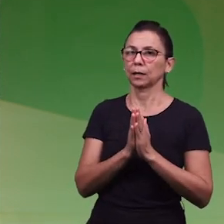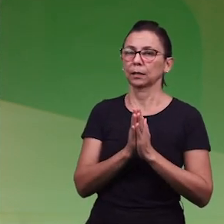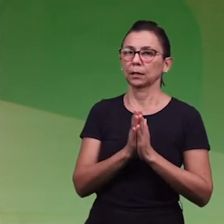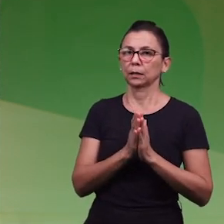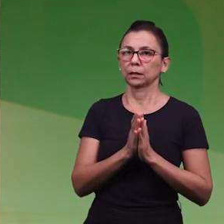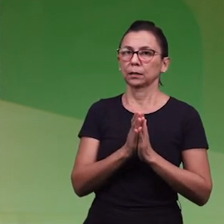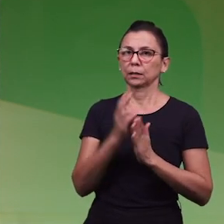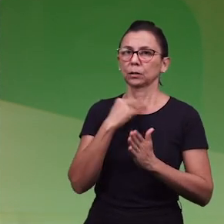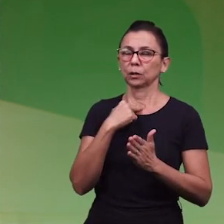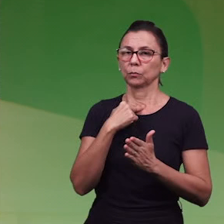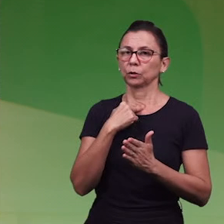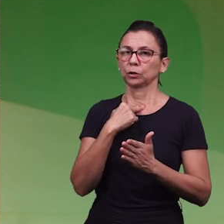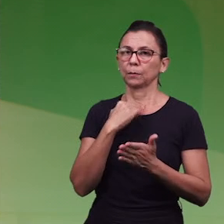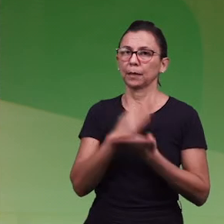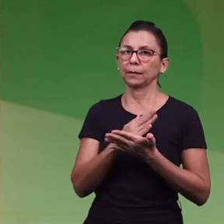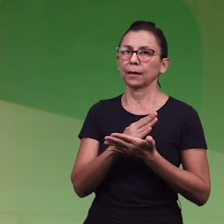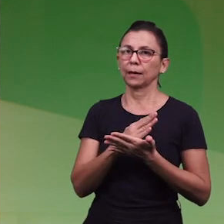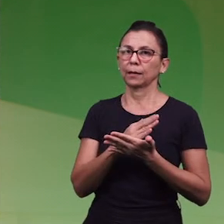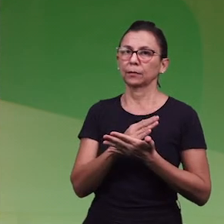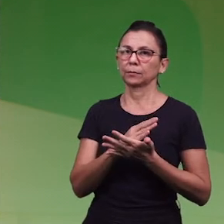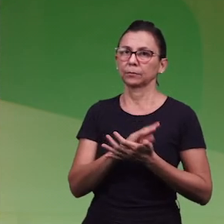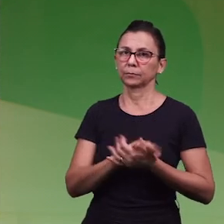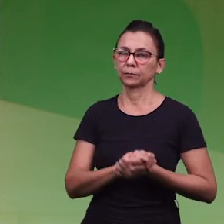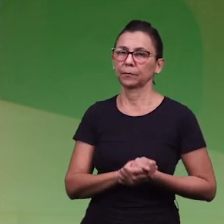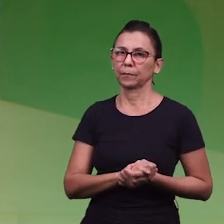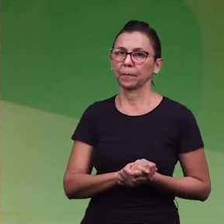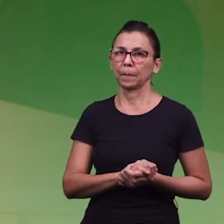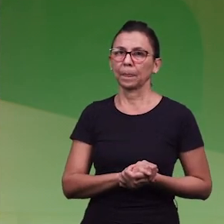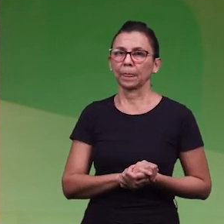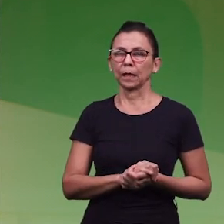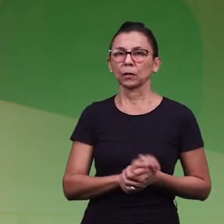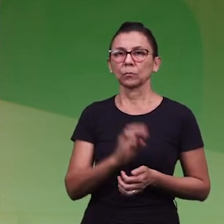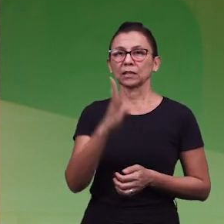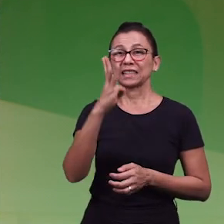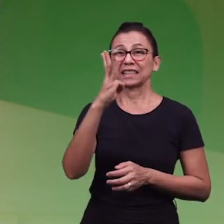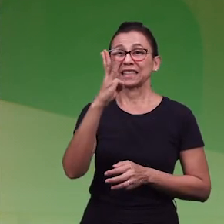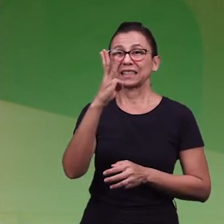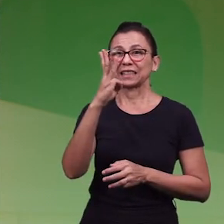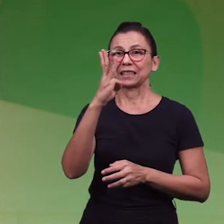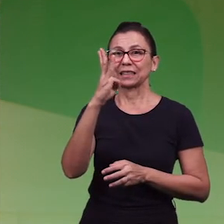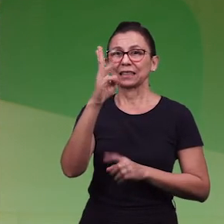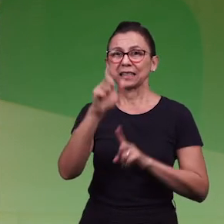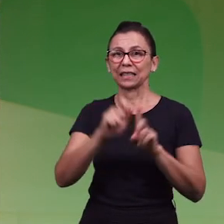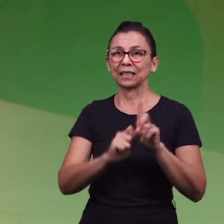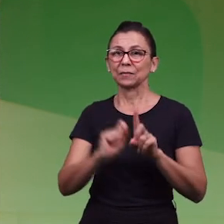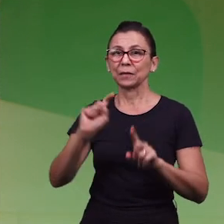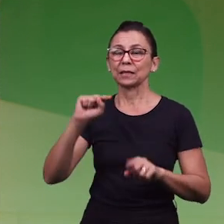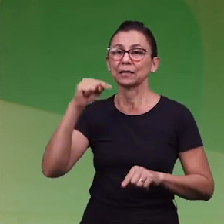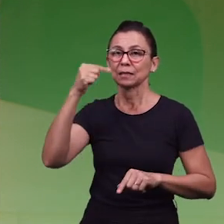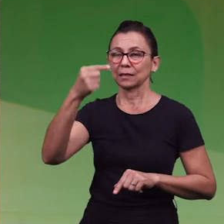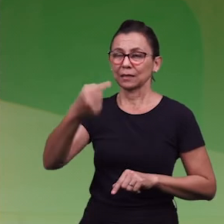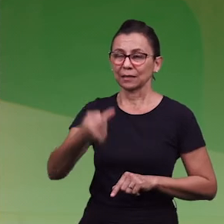resposta. Sabe quando o Senhor deu a primeira resposta? Depois de 90 dias orando. E perseveraram.